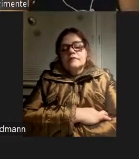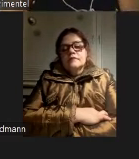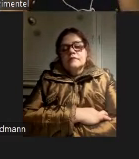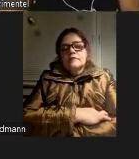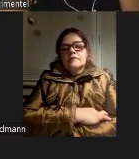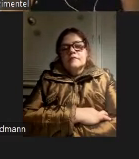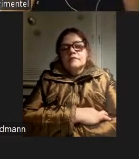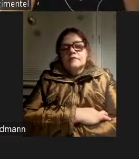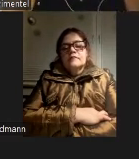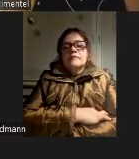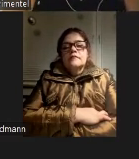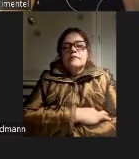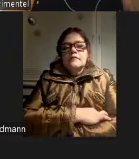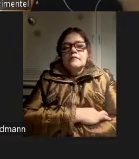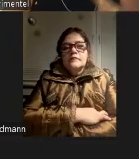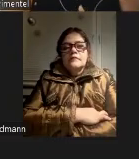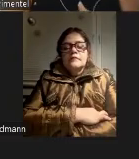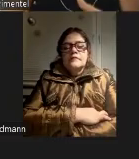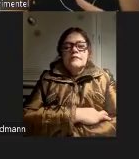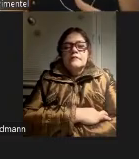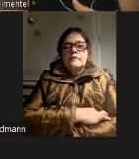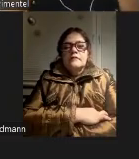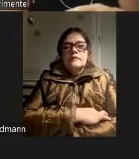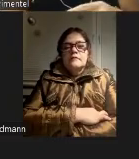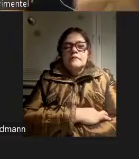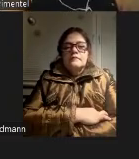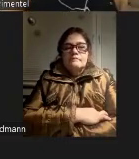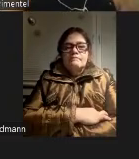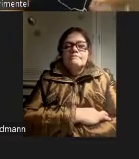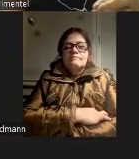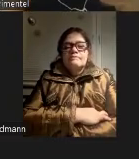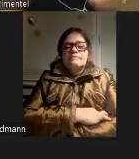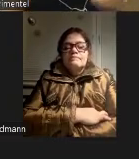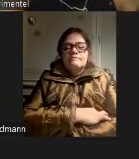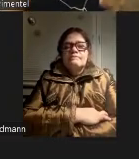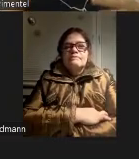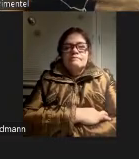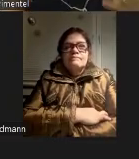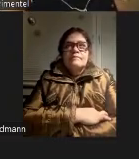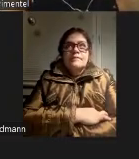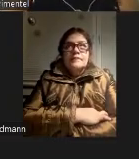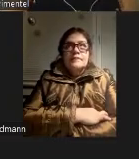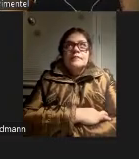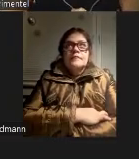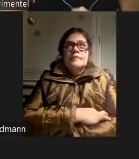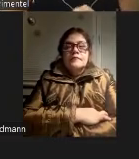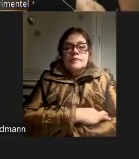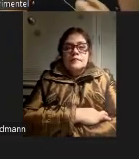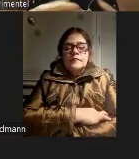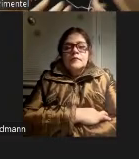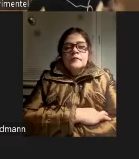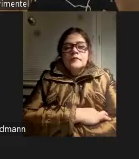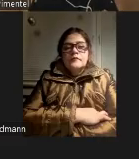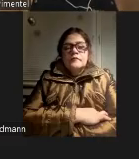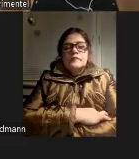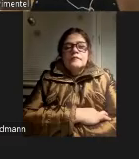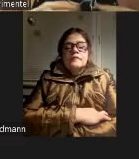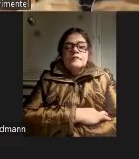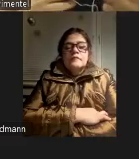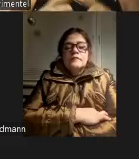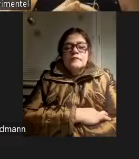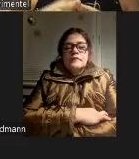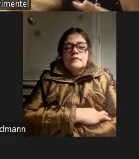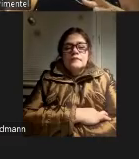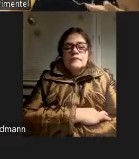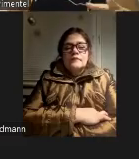que acontece durante a noite é lá, tá? E esse sono ele tem fisiologia própria, né? É por isso que a gente diz